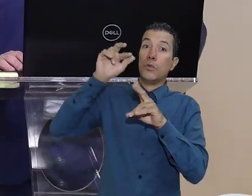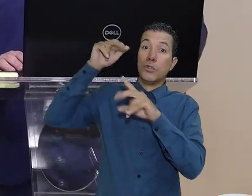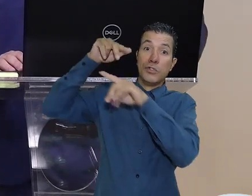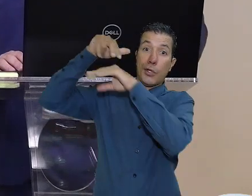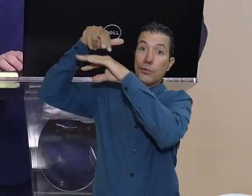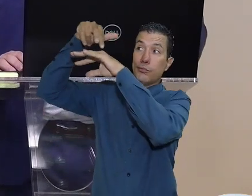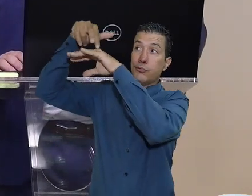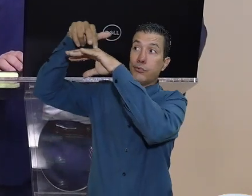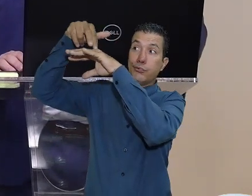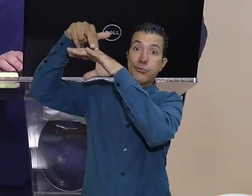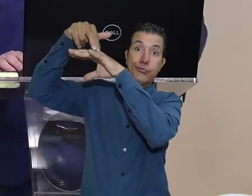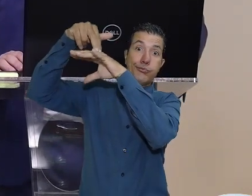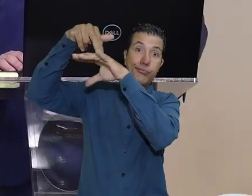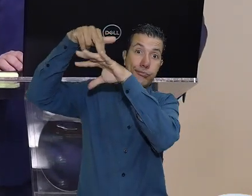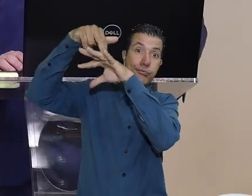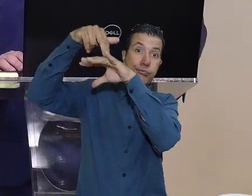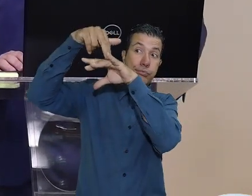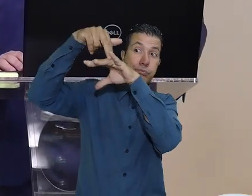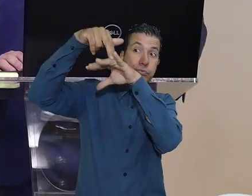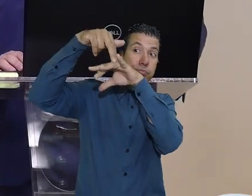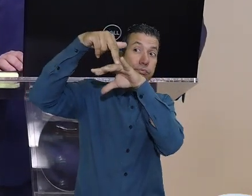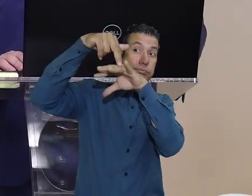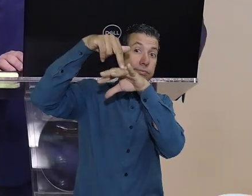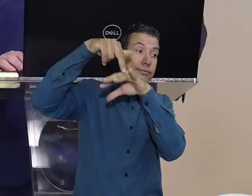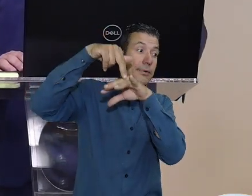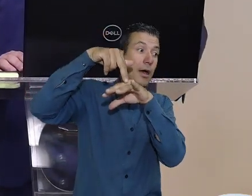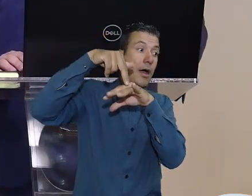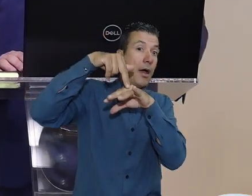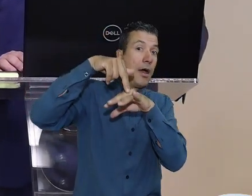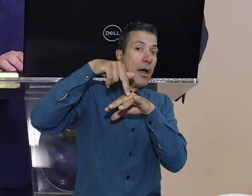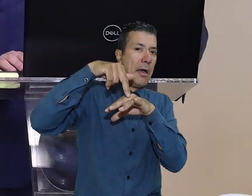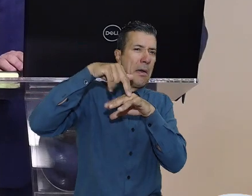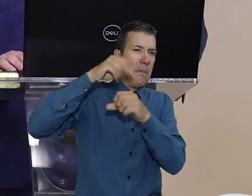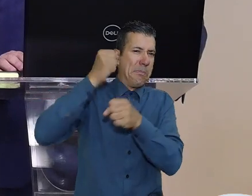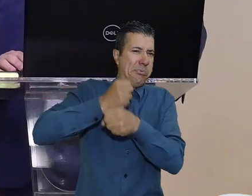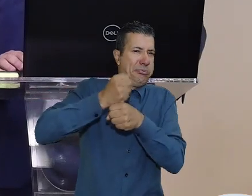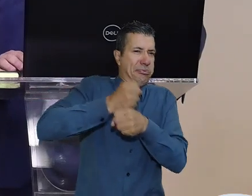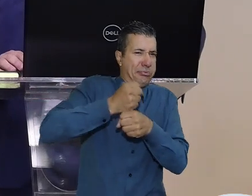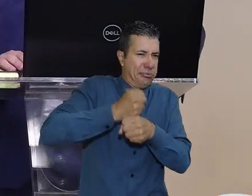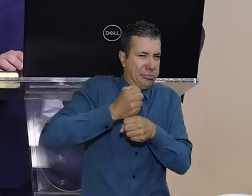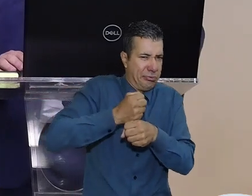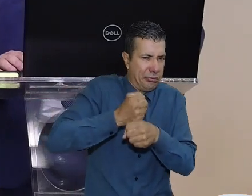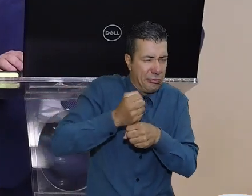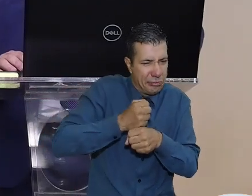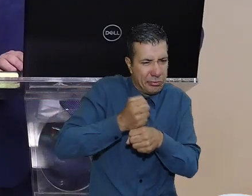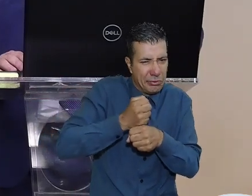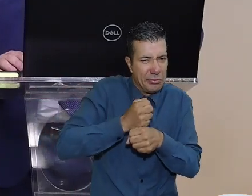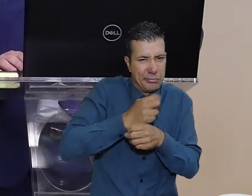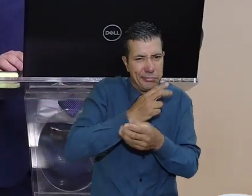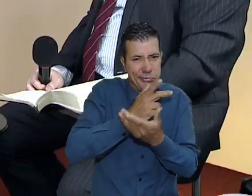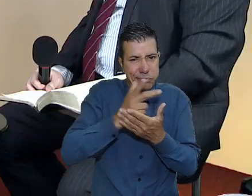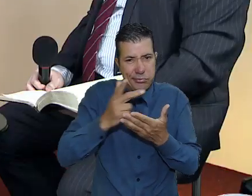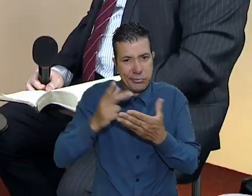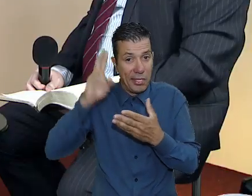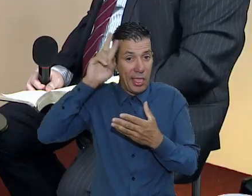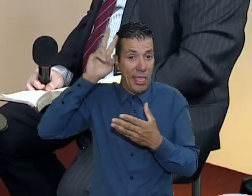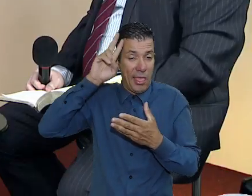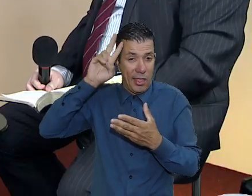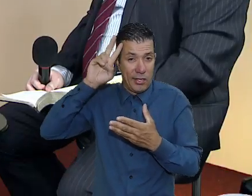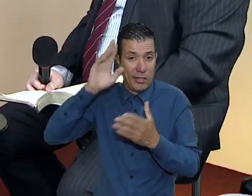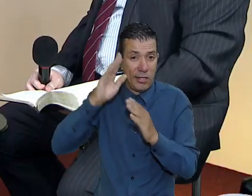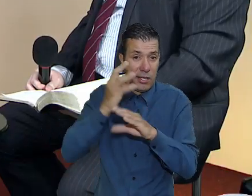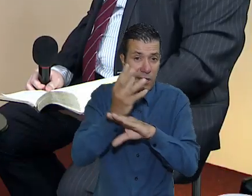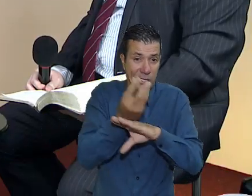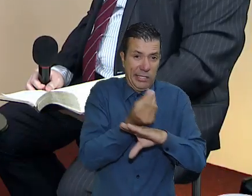céu para vir buscar o povo dele. Durante anos, milênios, nós vimos aqui períodos históricos, a